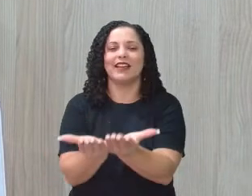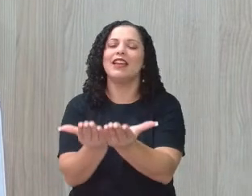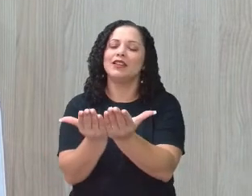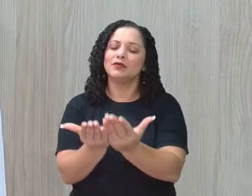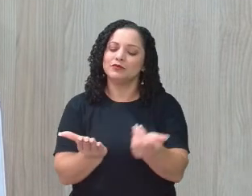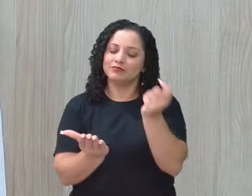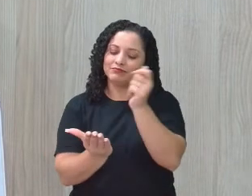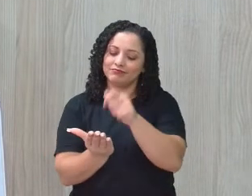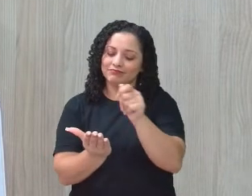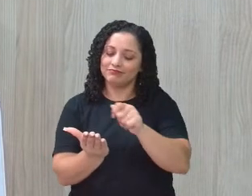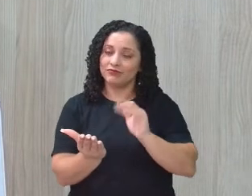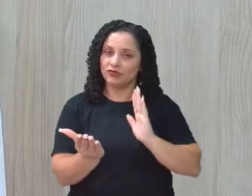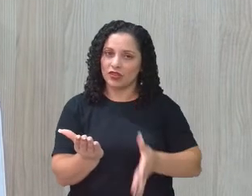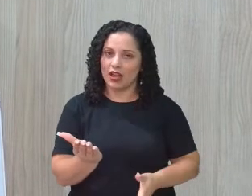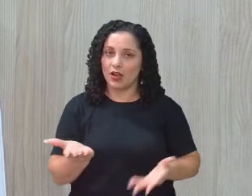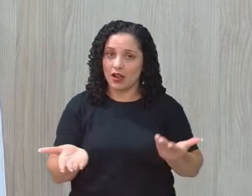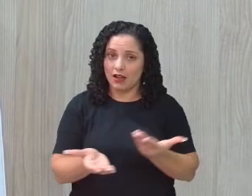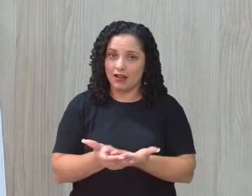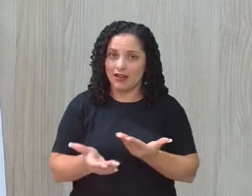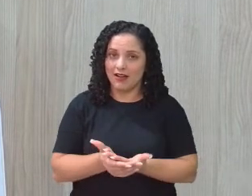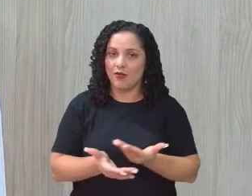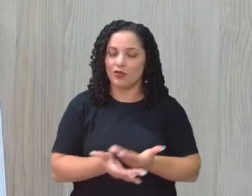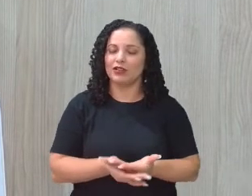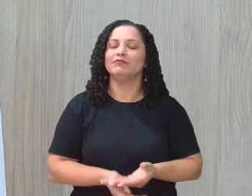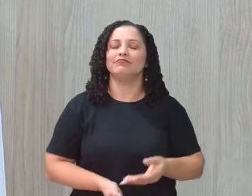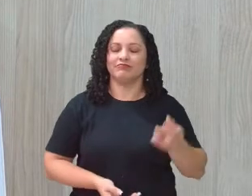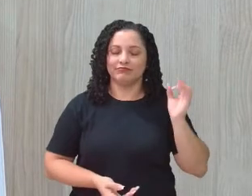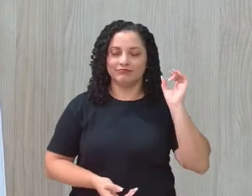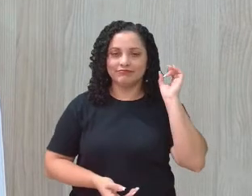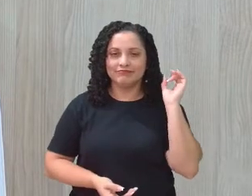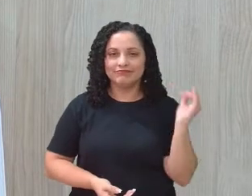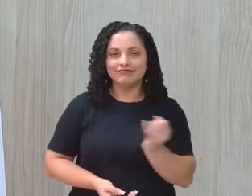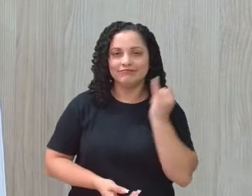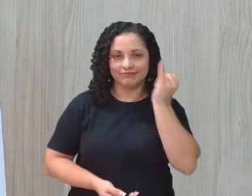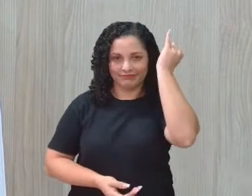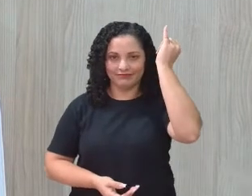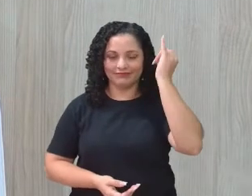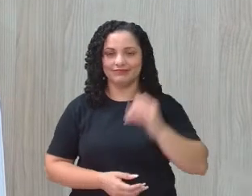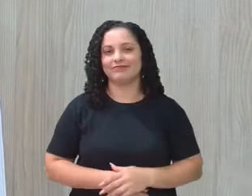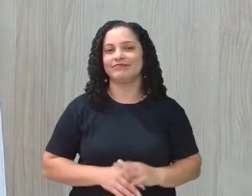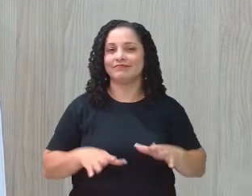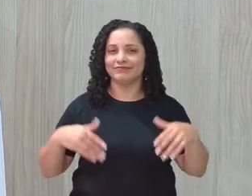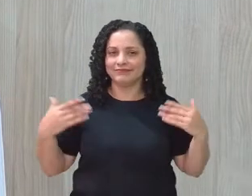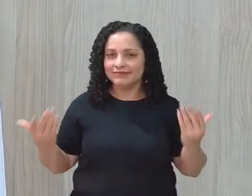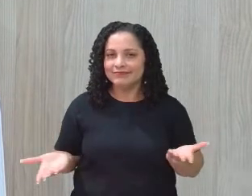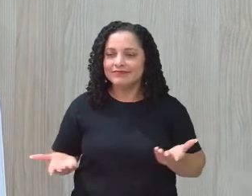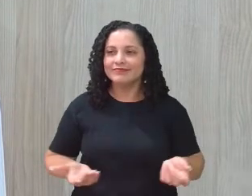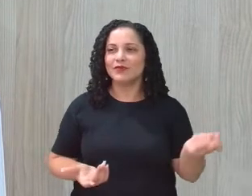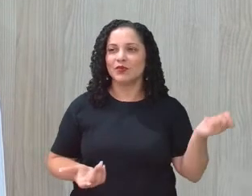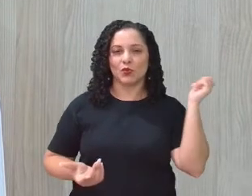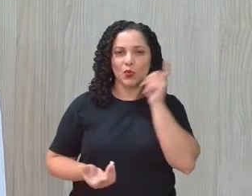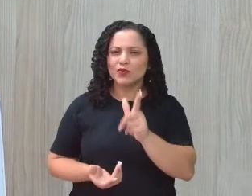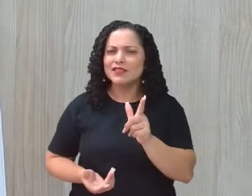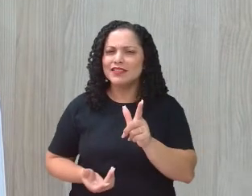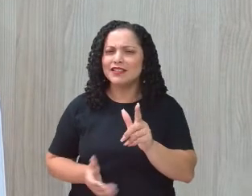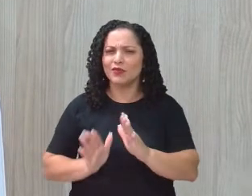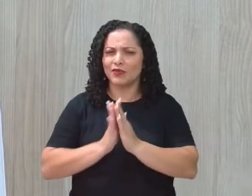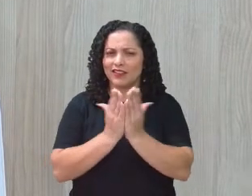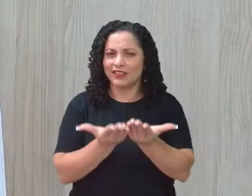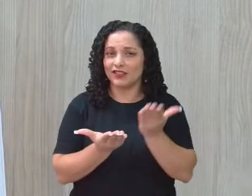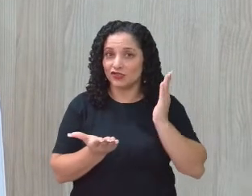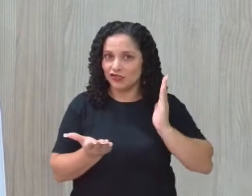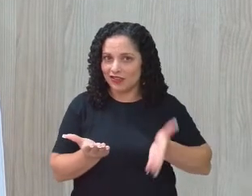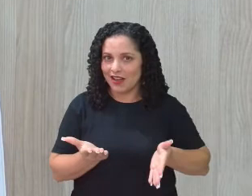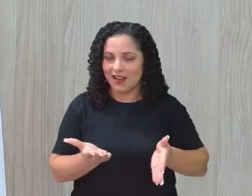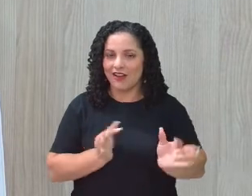mão, a aula é bem interessante, né? E aí? Conseguiram colocar o caderninho aí já a